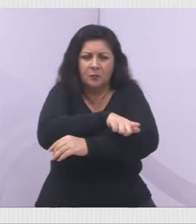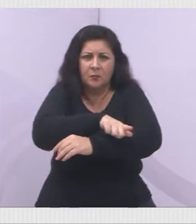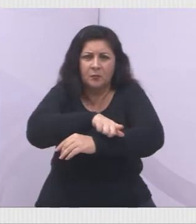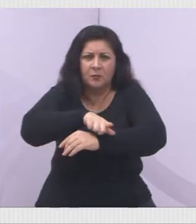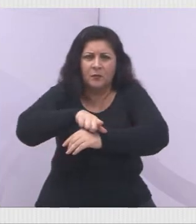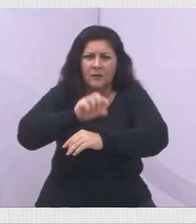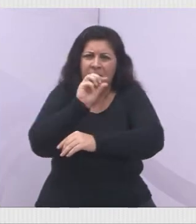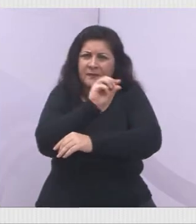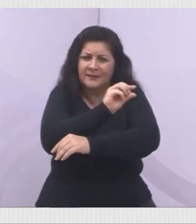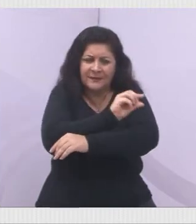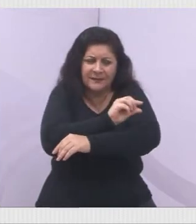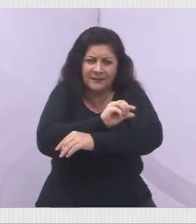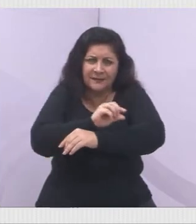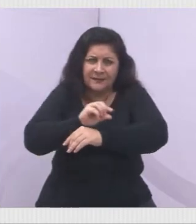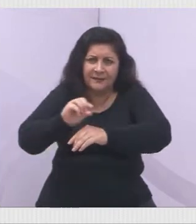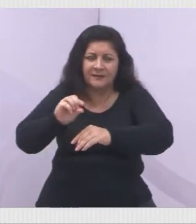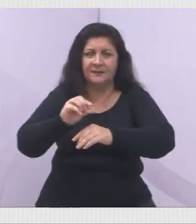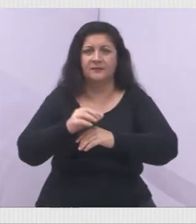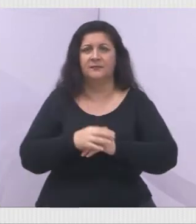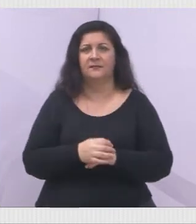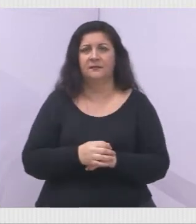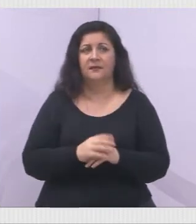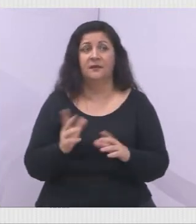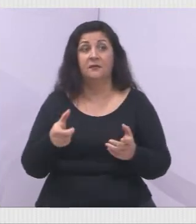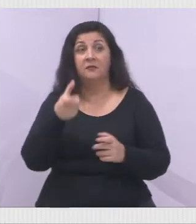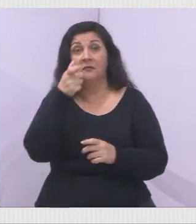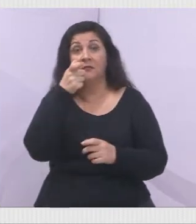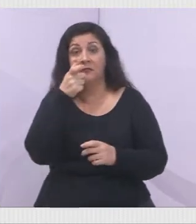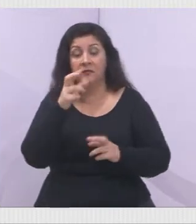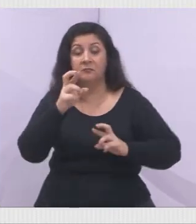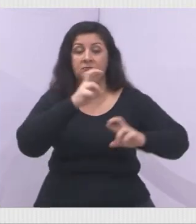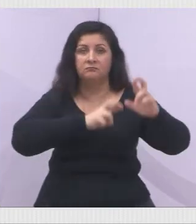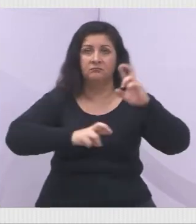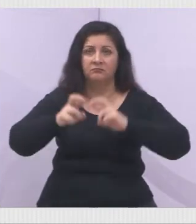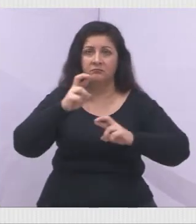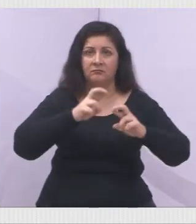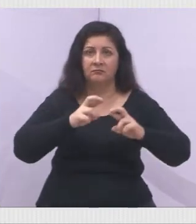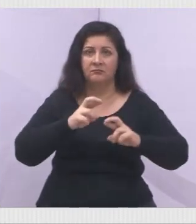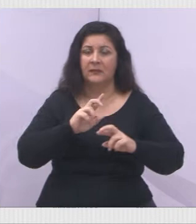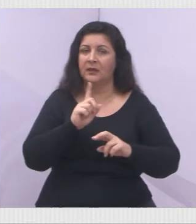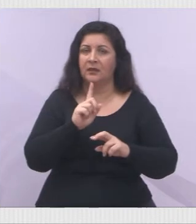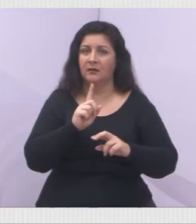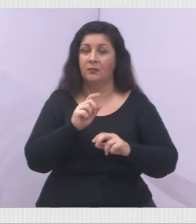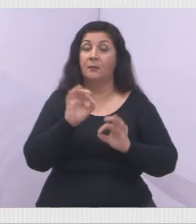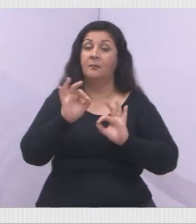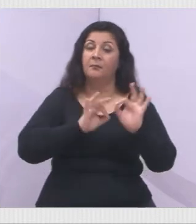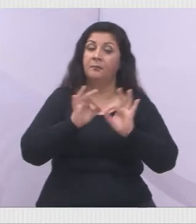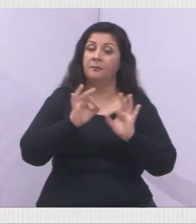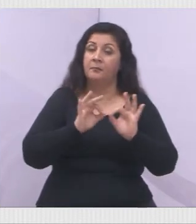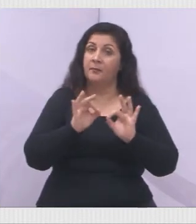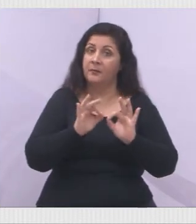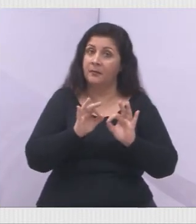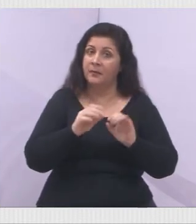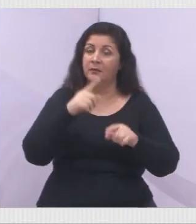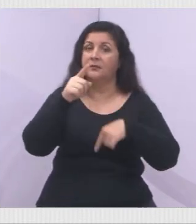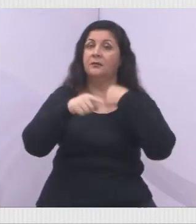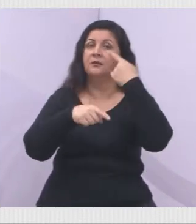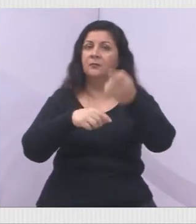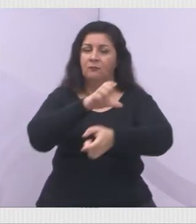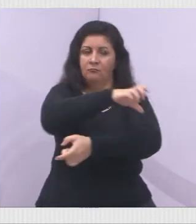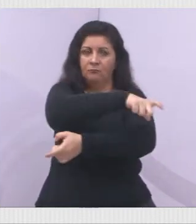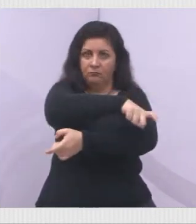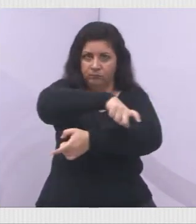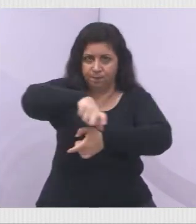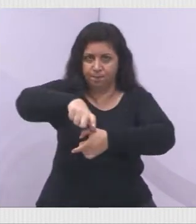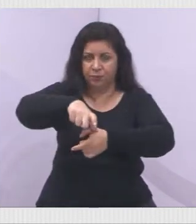uma base aquilo lá. Aquilo era a base, fui lá perto, lá fiscalizando, e não era o asfalto ainda. Mas agora já concluiu,